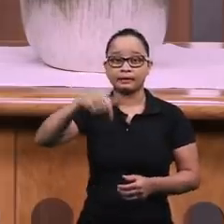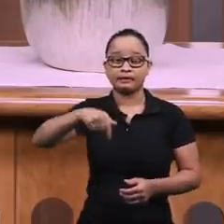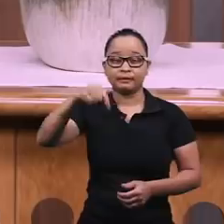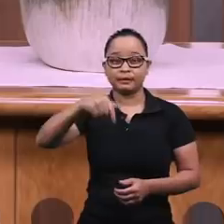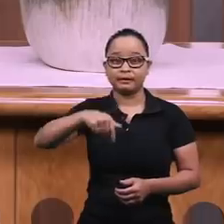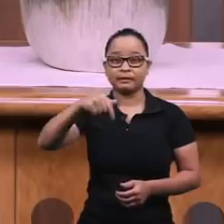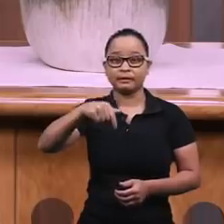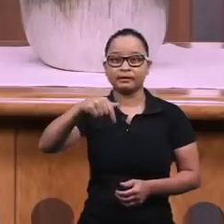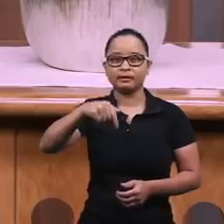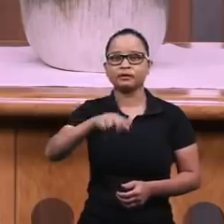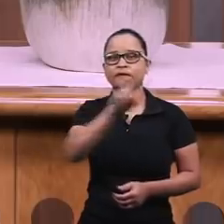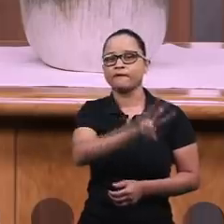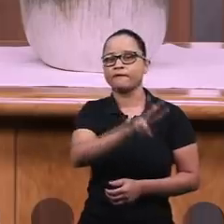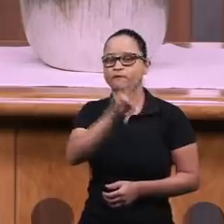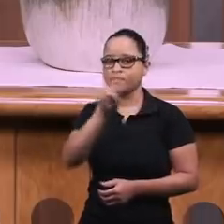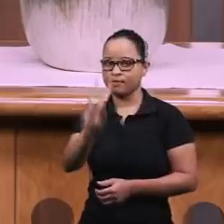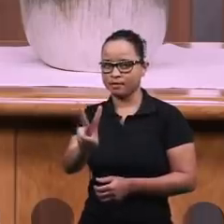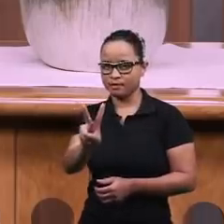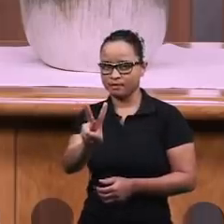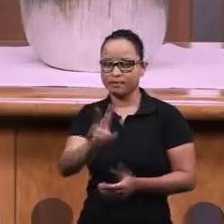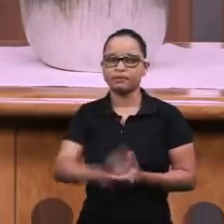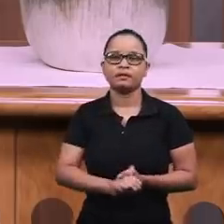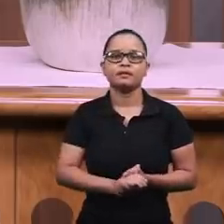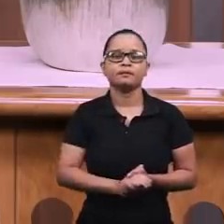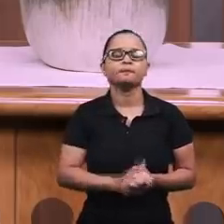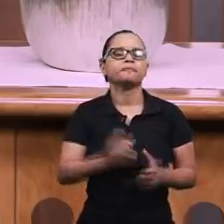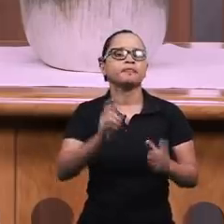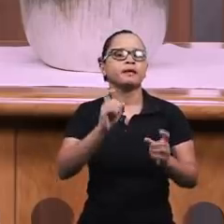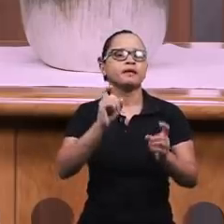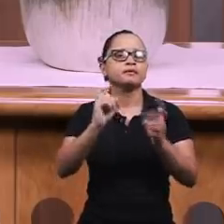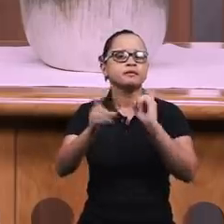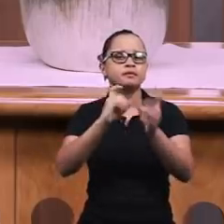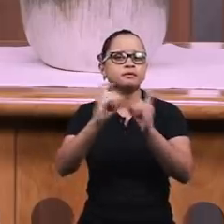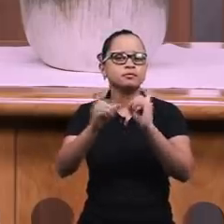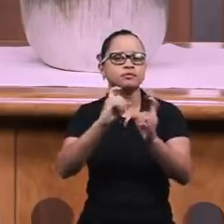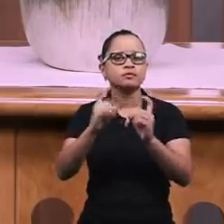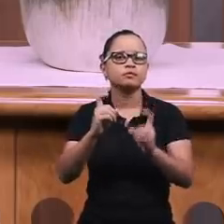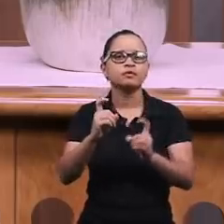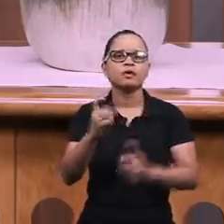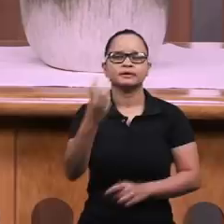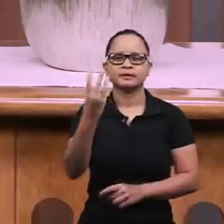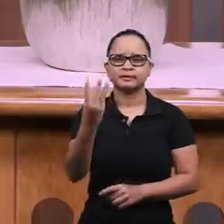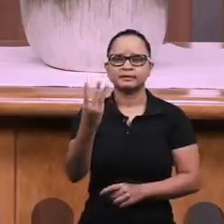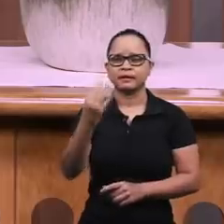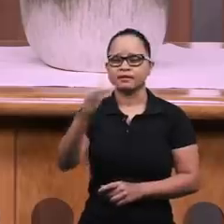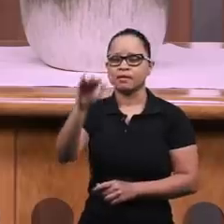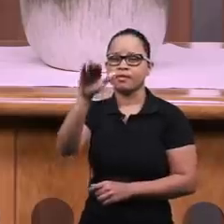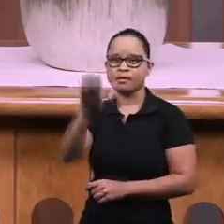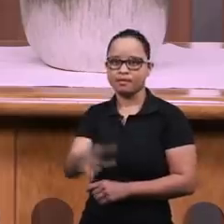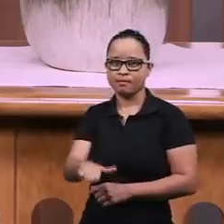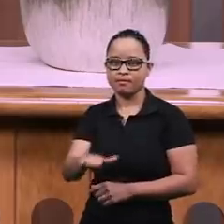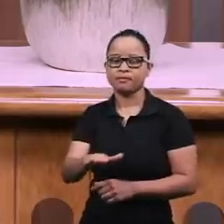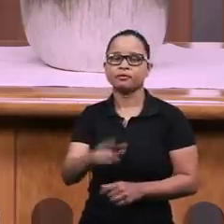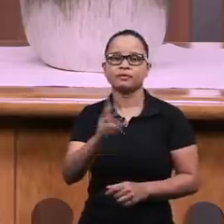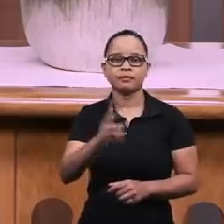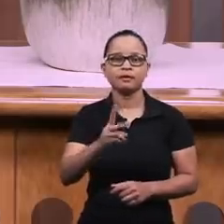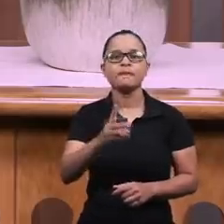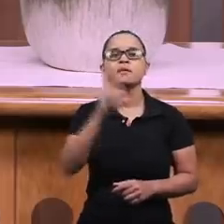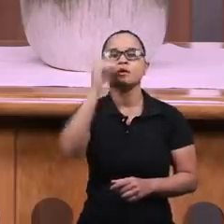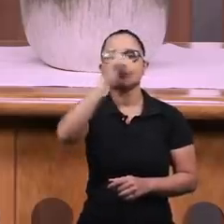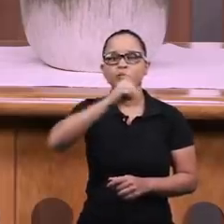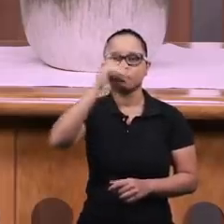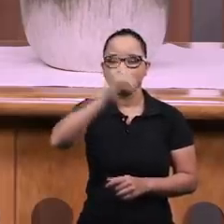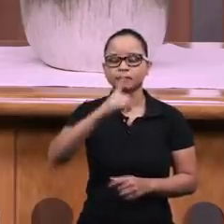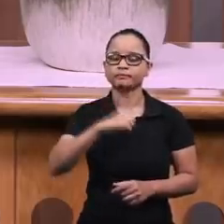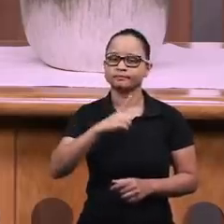central de comunicação aqui no plano sem essa reunião das três e meia das 15 e 30 é que temos feito aos domingos